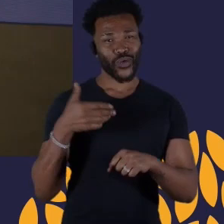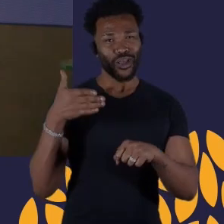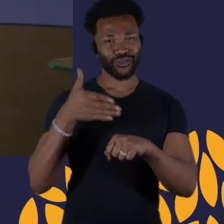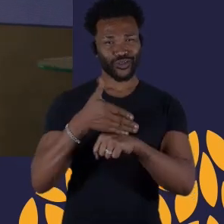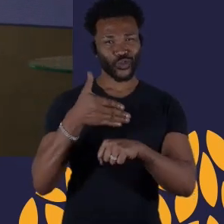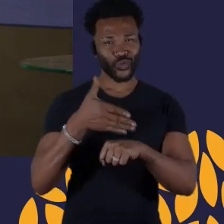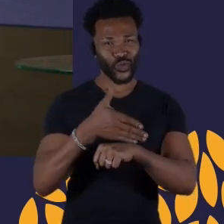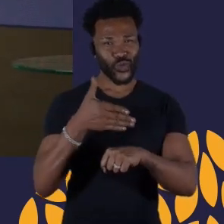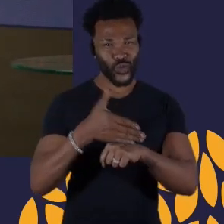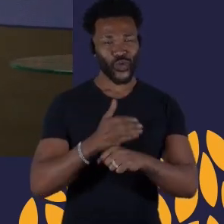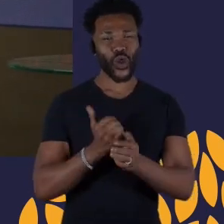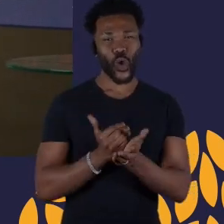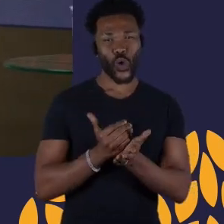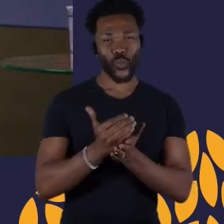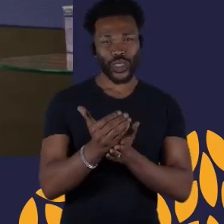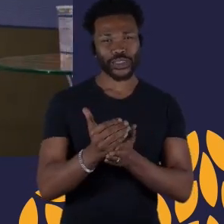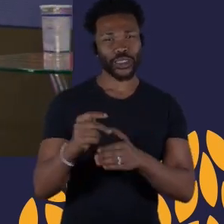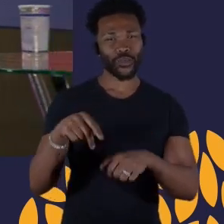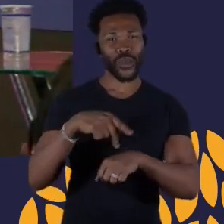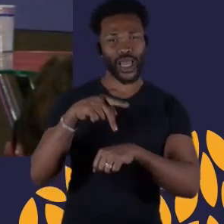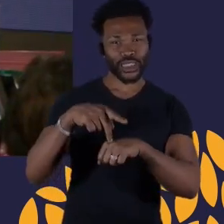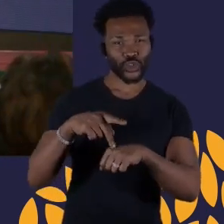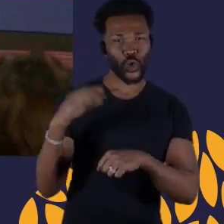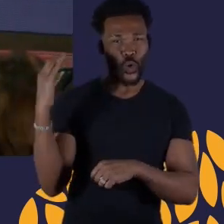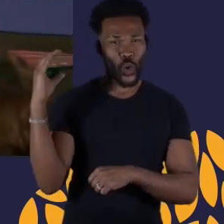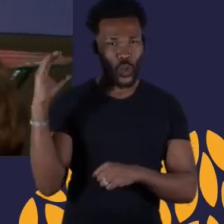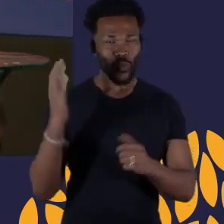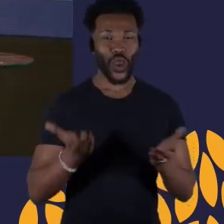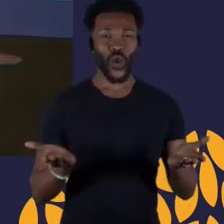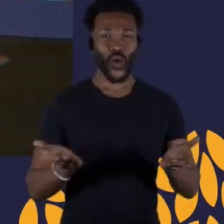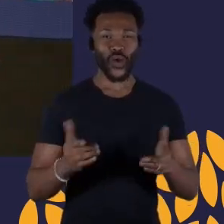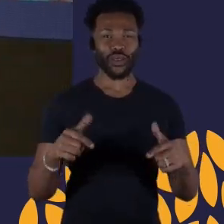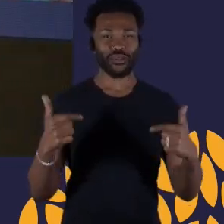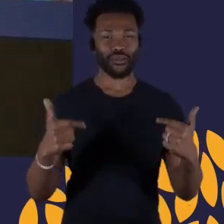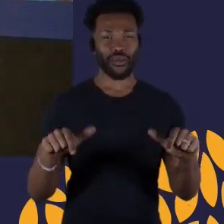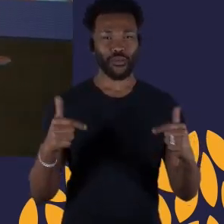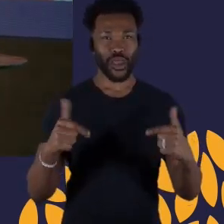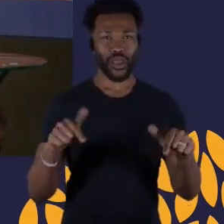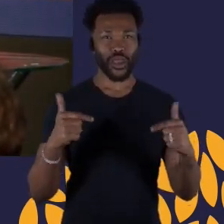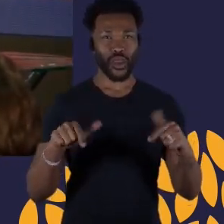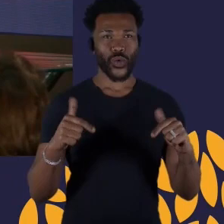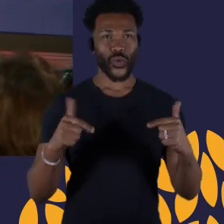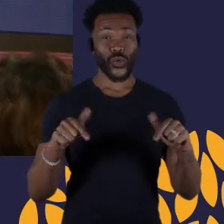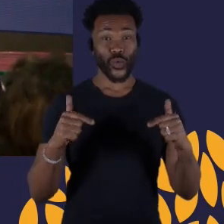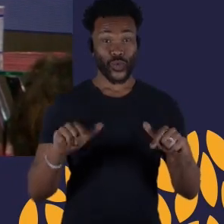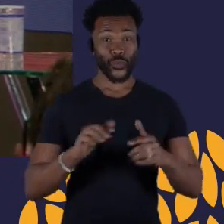assessora de implementação na Colômbia. Agora estou trabalhando com